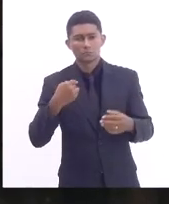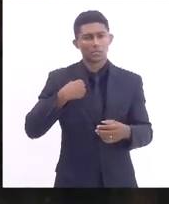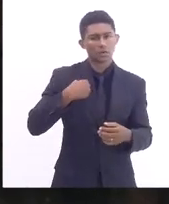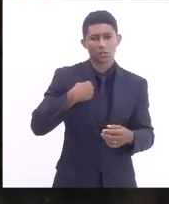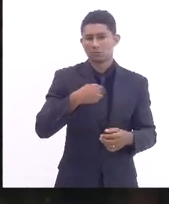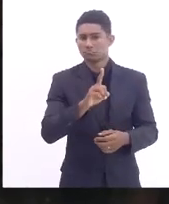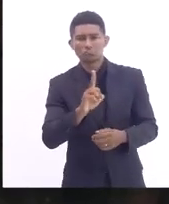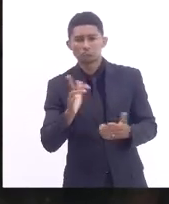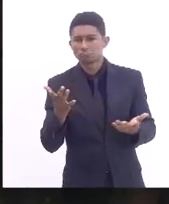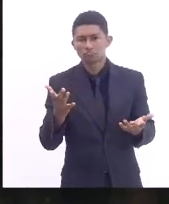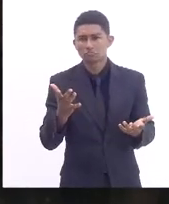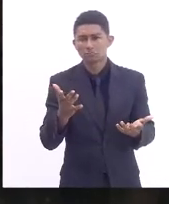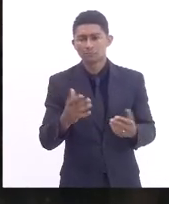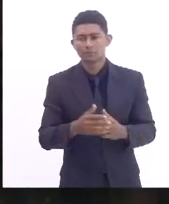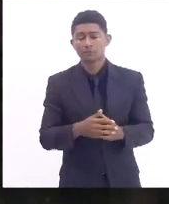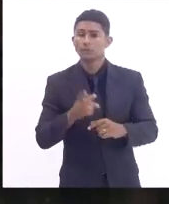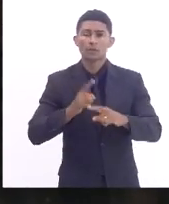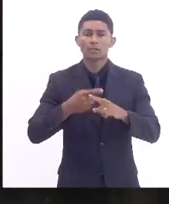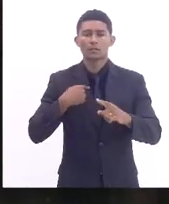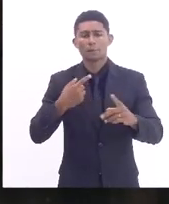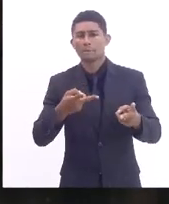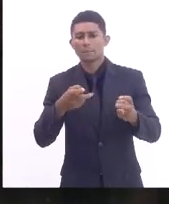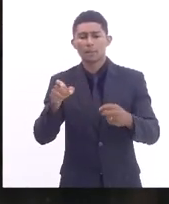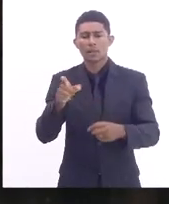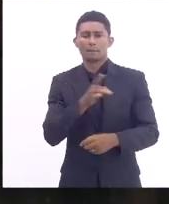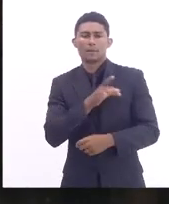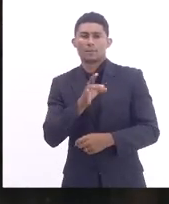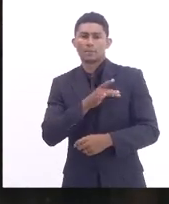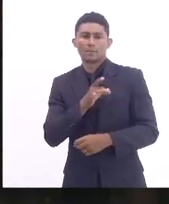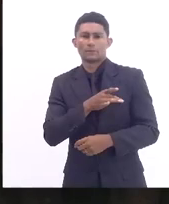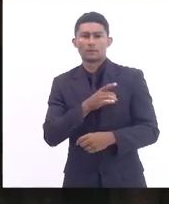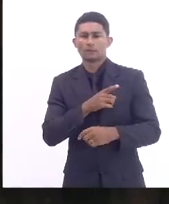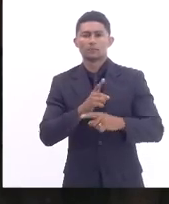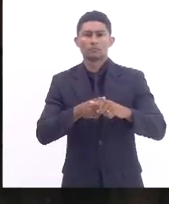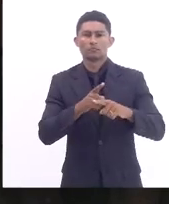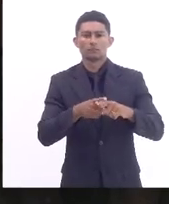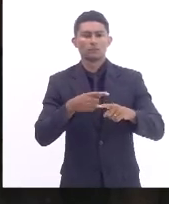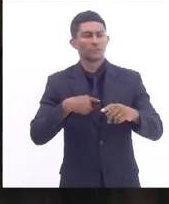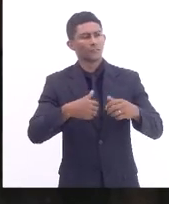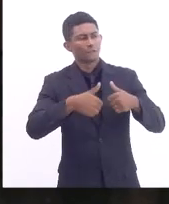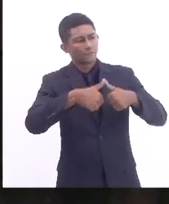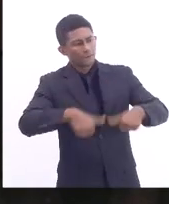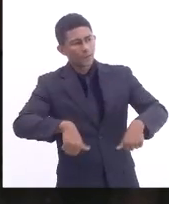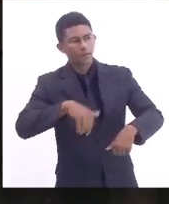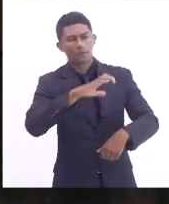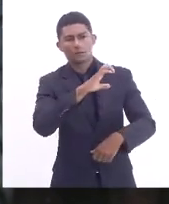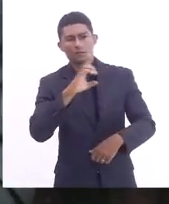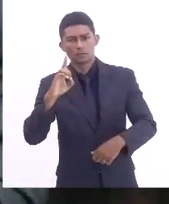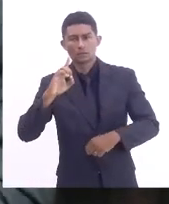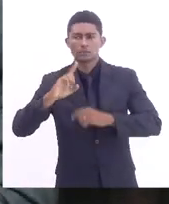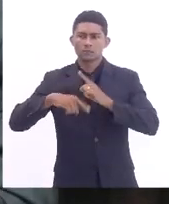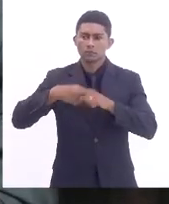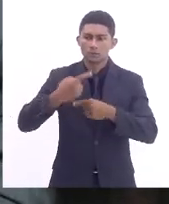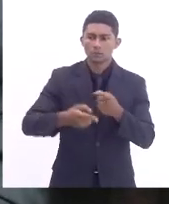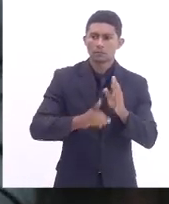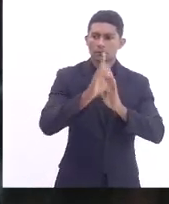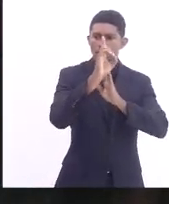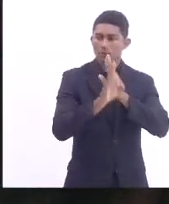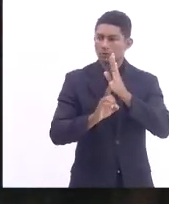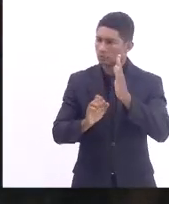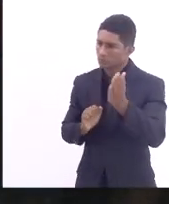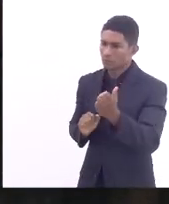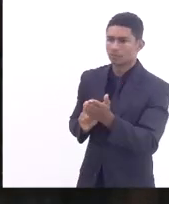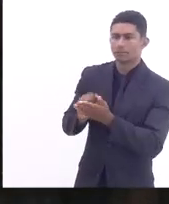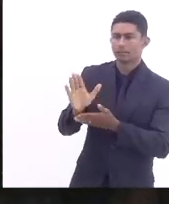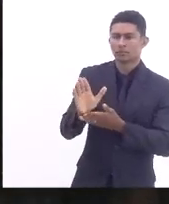porque ela não eu percebi que ela tava com medo de permanecer no cargo de coordenação e daqui a pouco a diretoria tirar